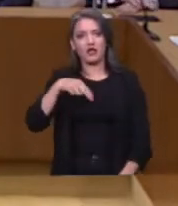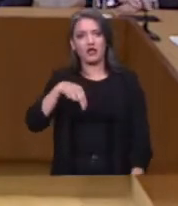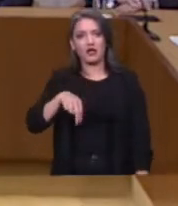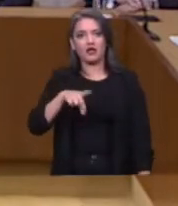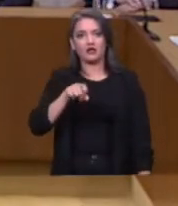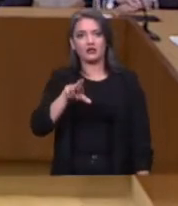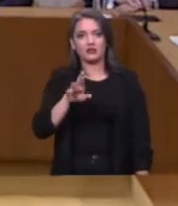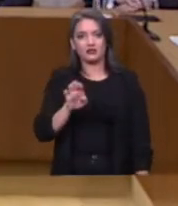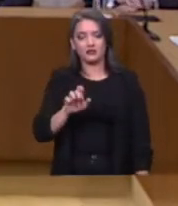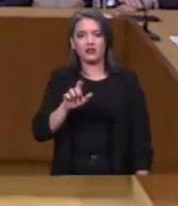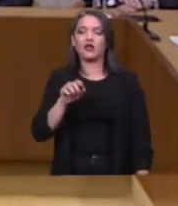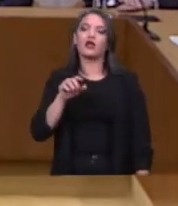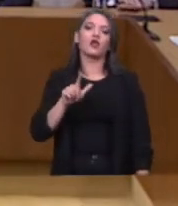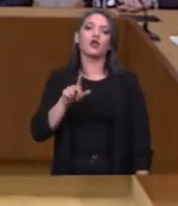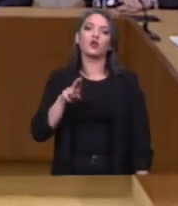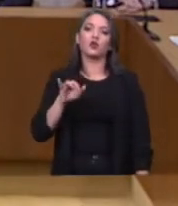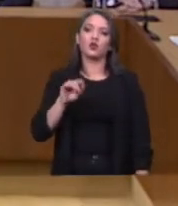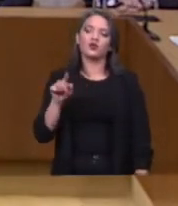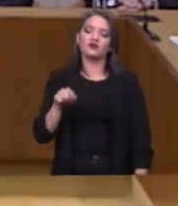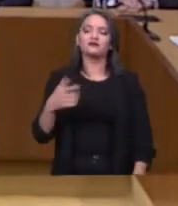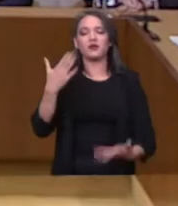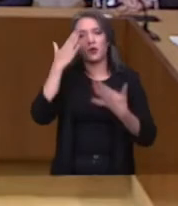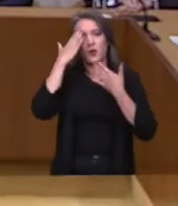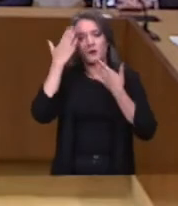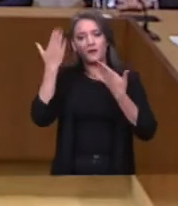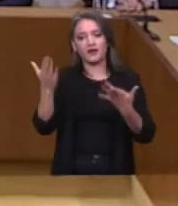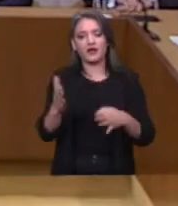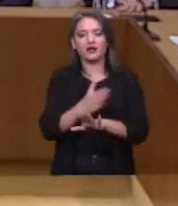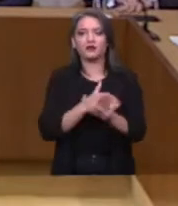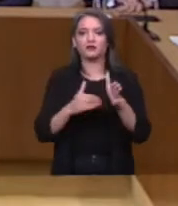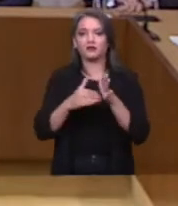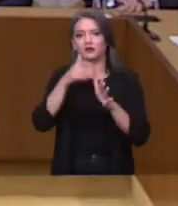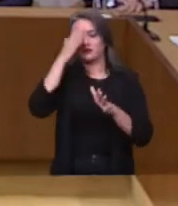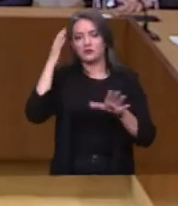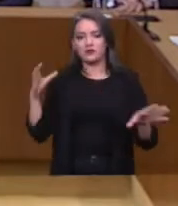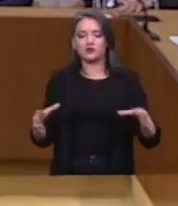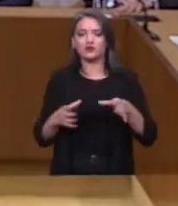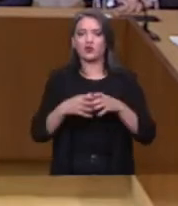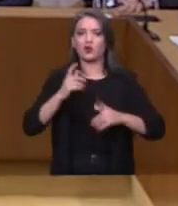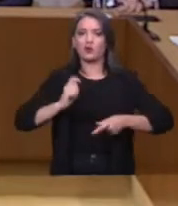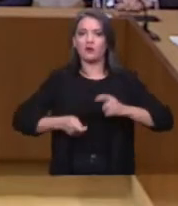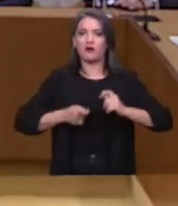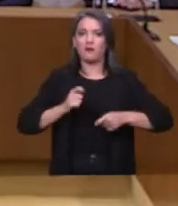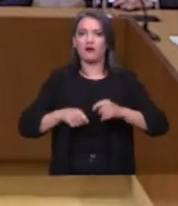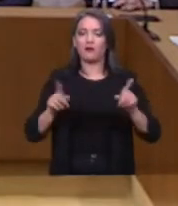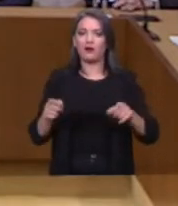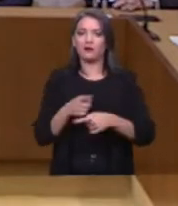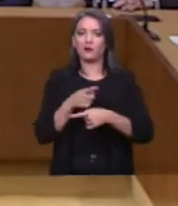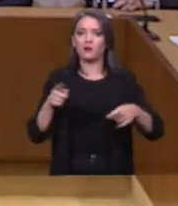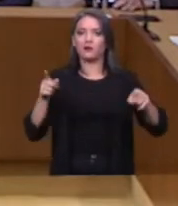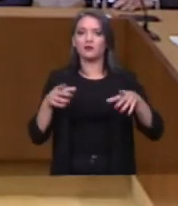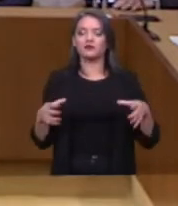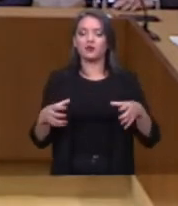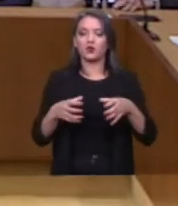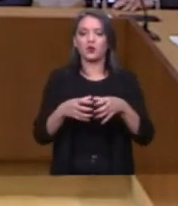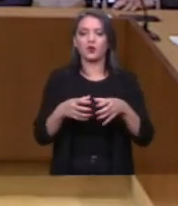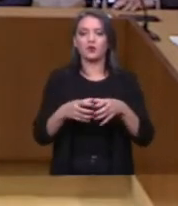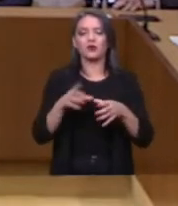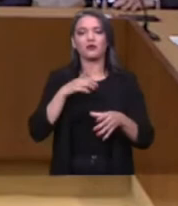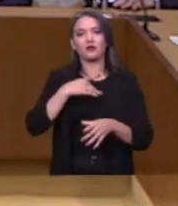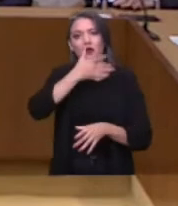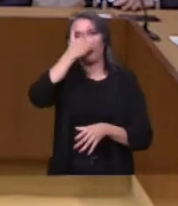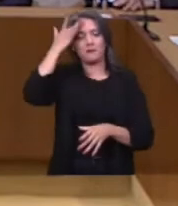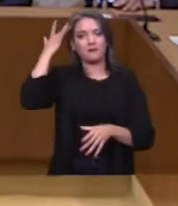na pessoa de quem agradeço a atuação dos integrantes da banda de música do grupamento de